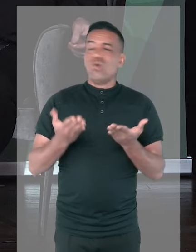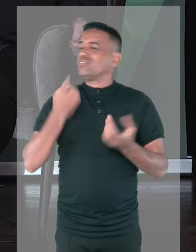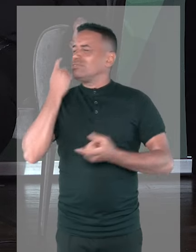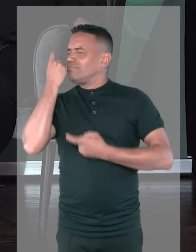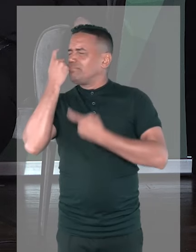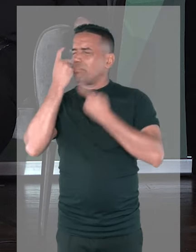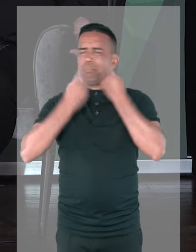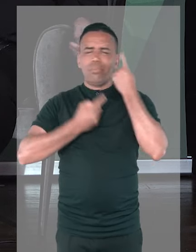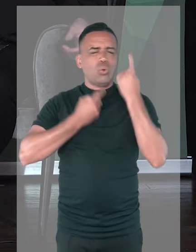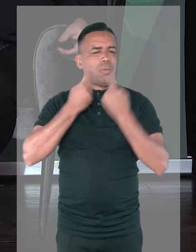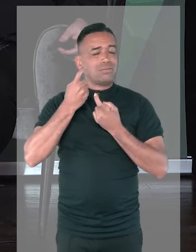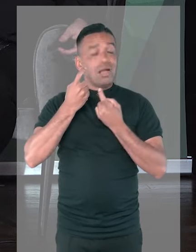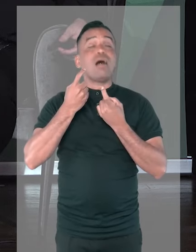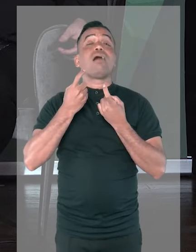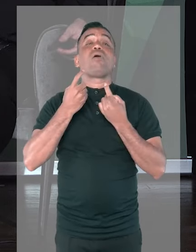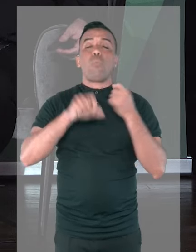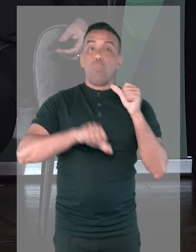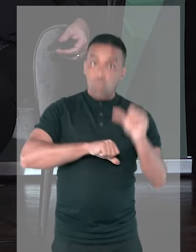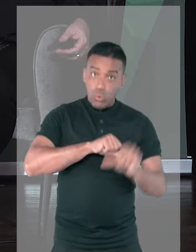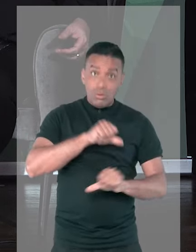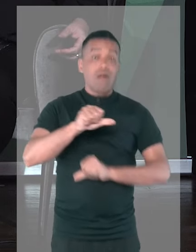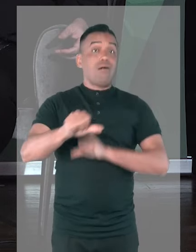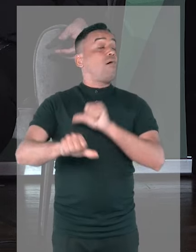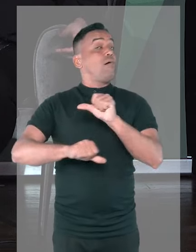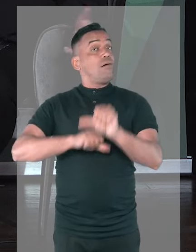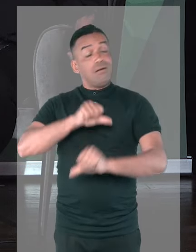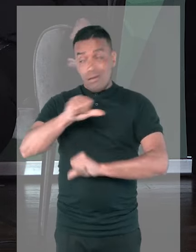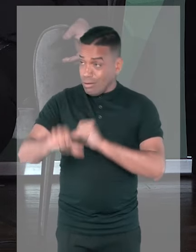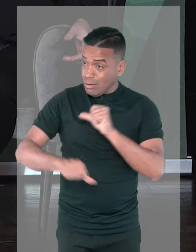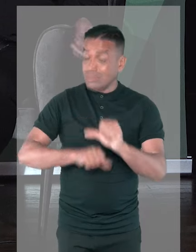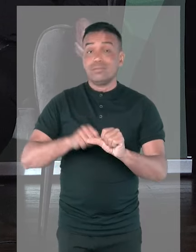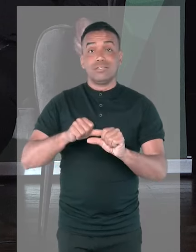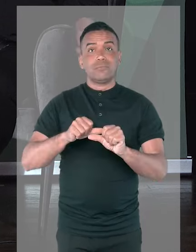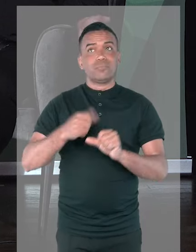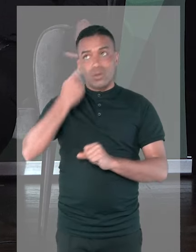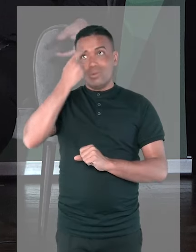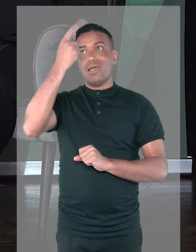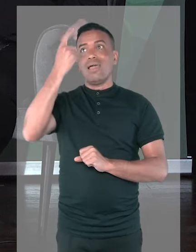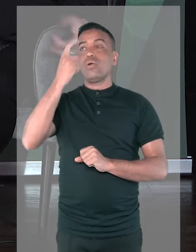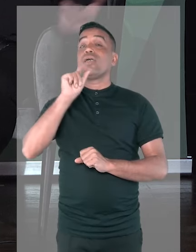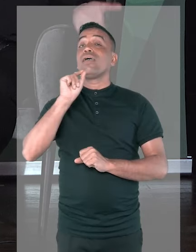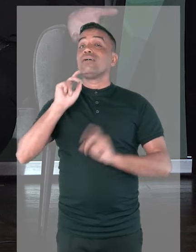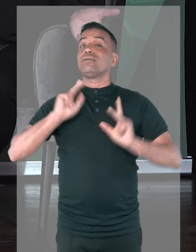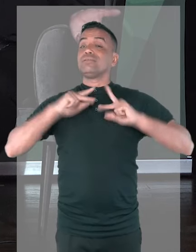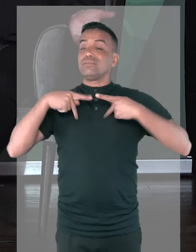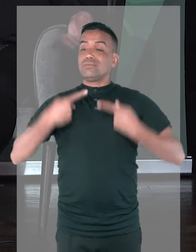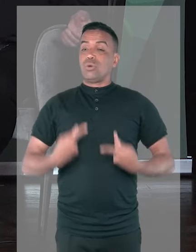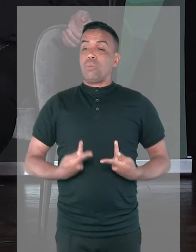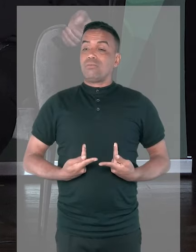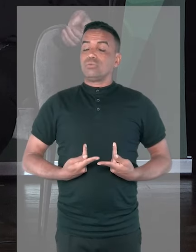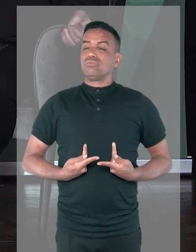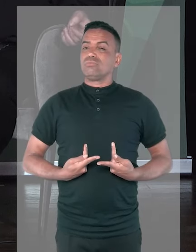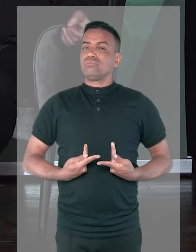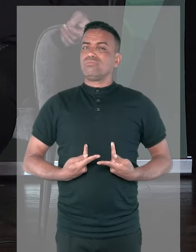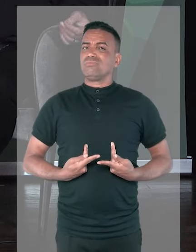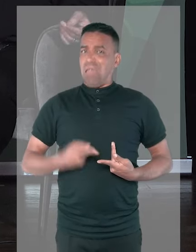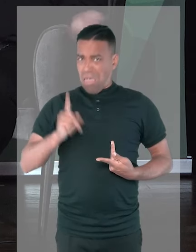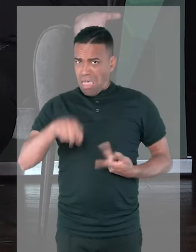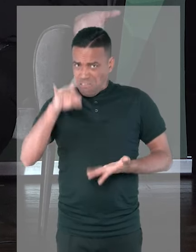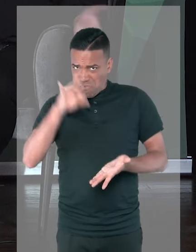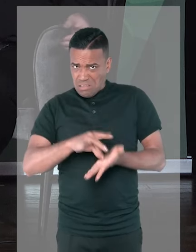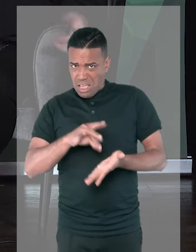preocupante e transformadora que até mesmo a ideia de humano precisa ser discutida. Até onde nós somos humanos?